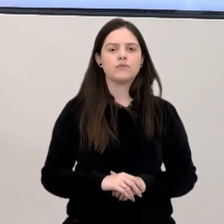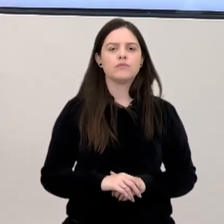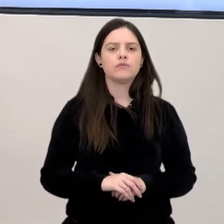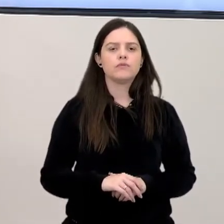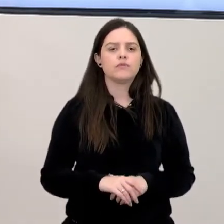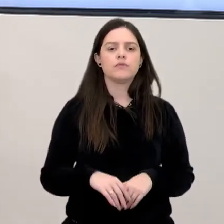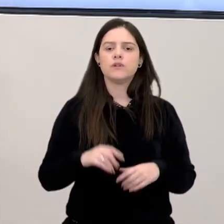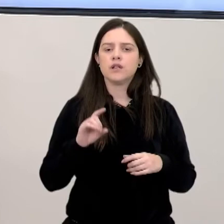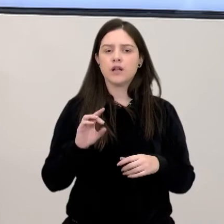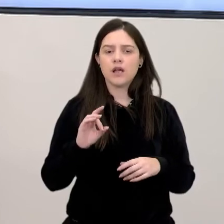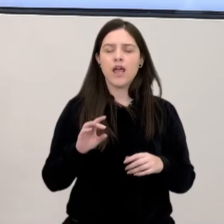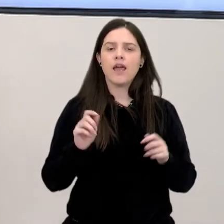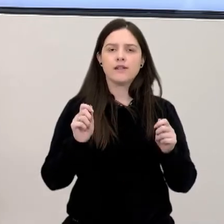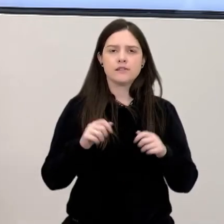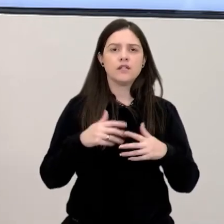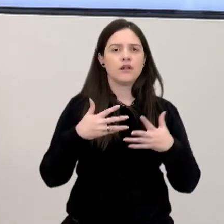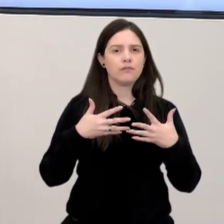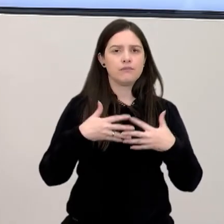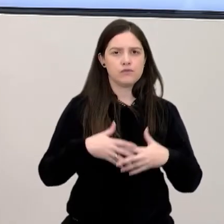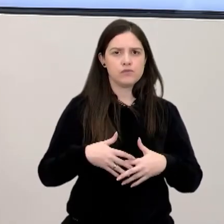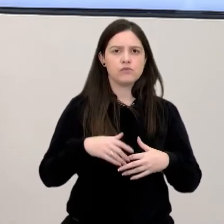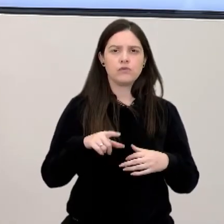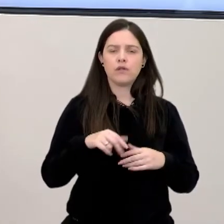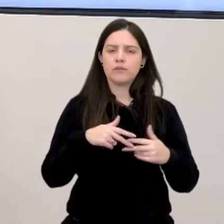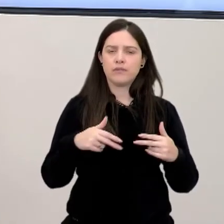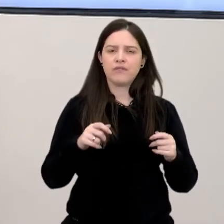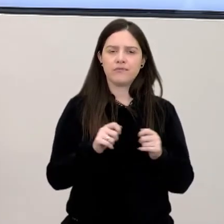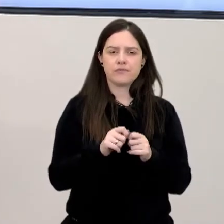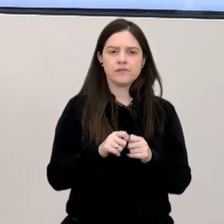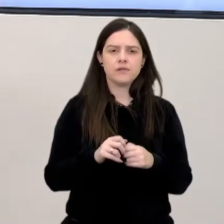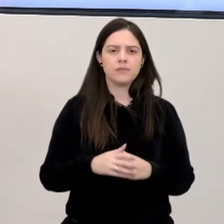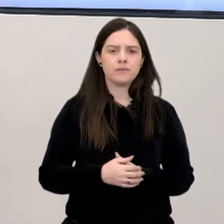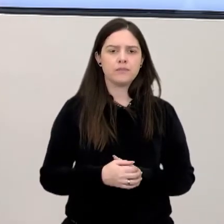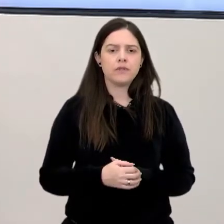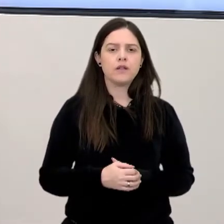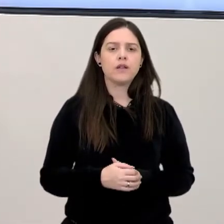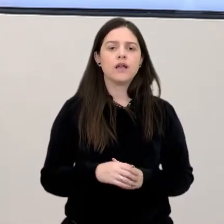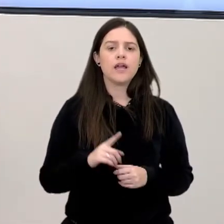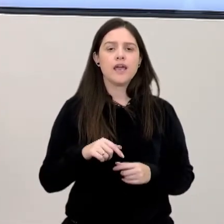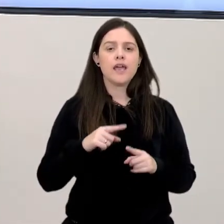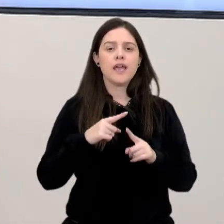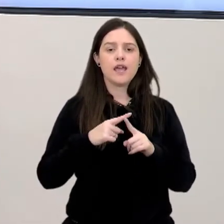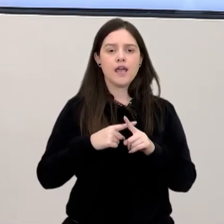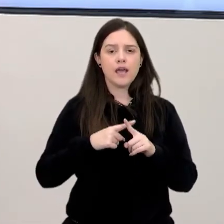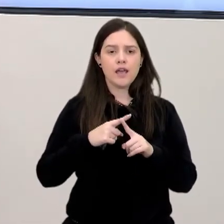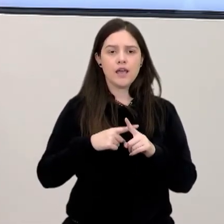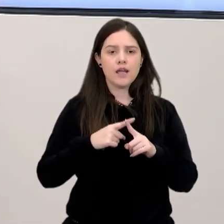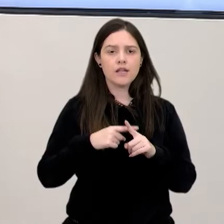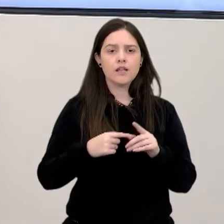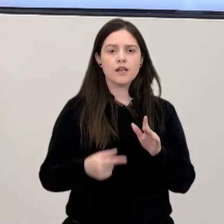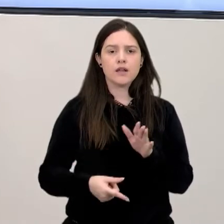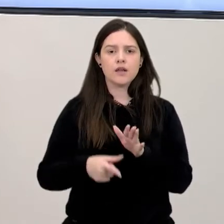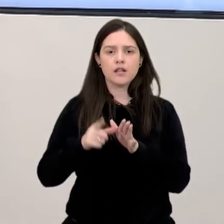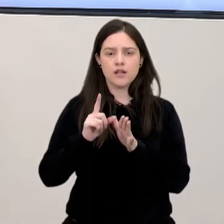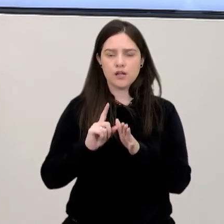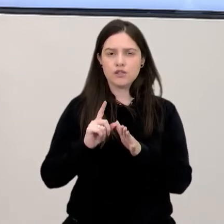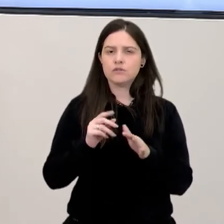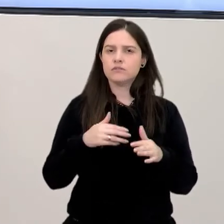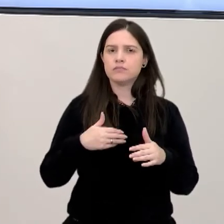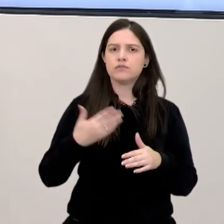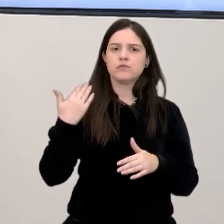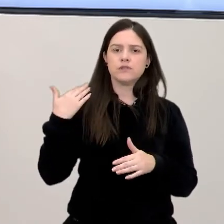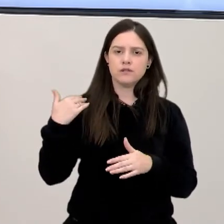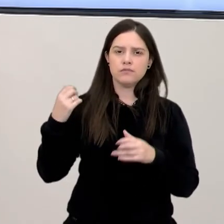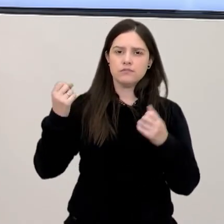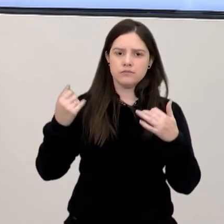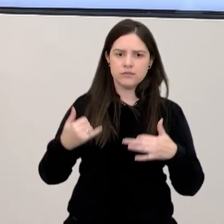a temperatura que vai constando para ver se está tendo aquecimento. Então, esse termômetro tem que estar numa região que você possa fazer esta leitura,